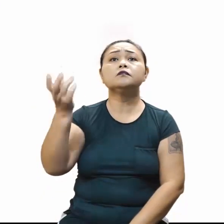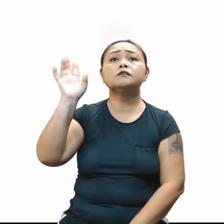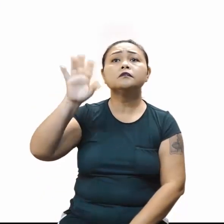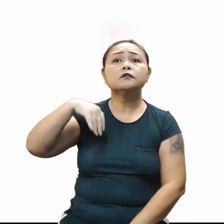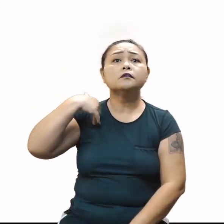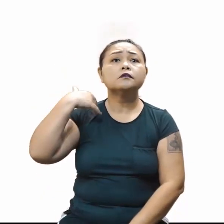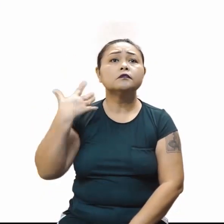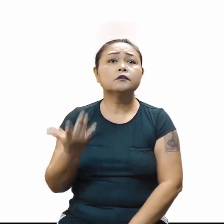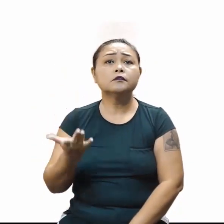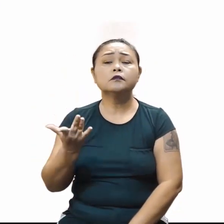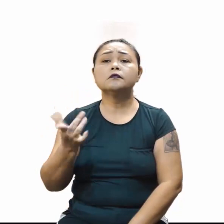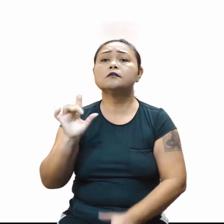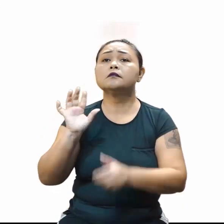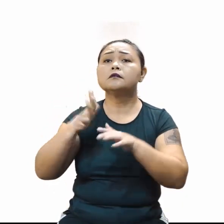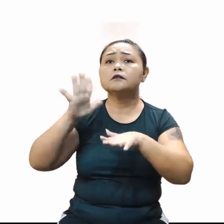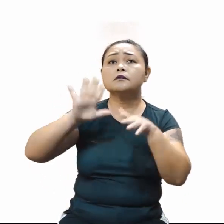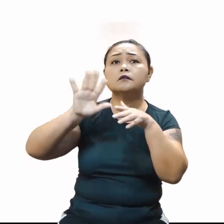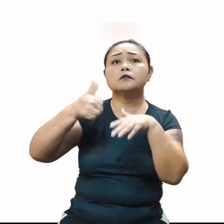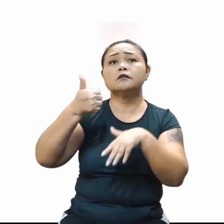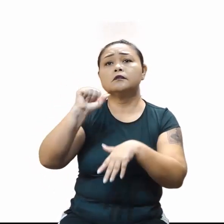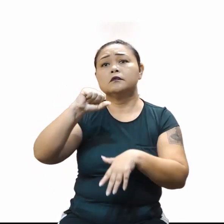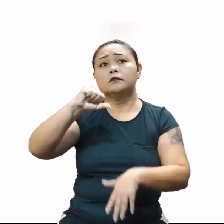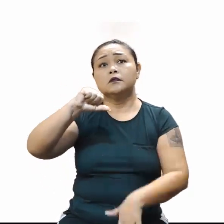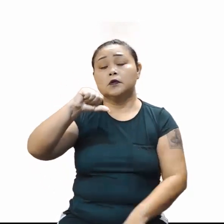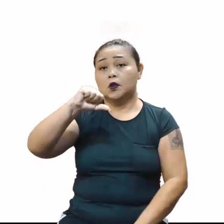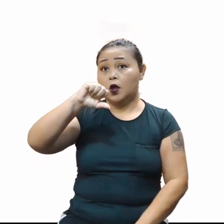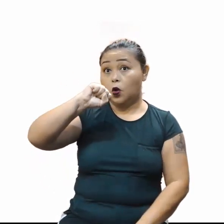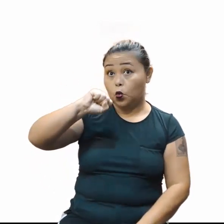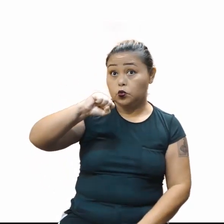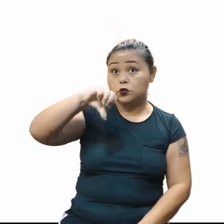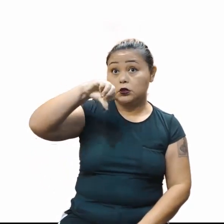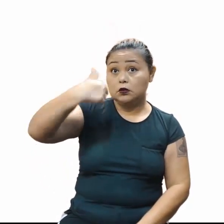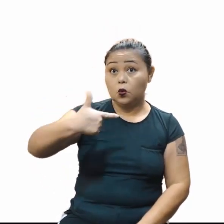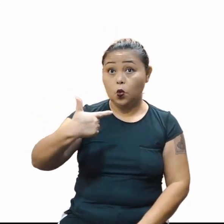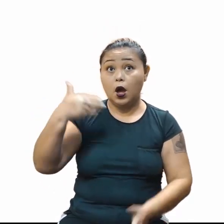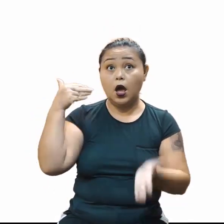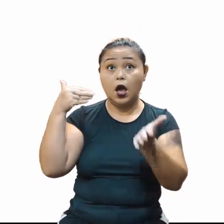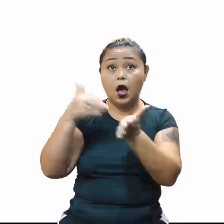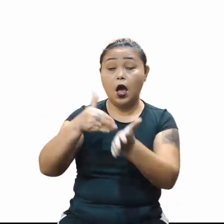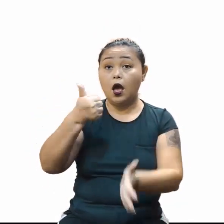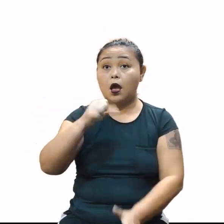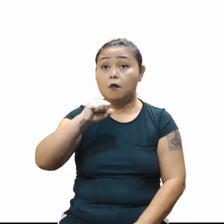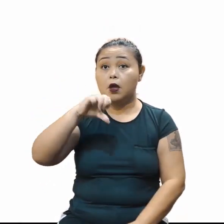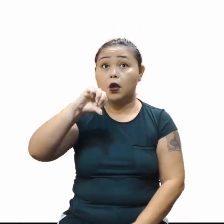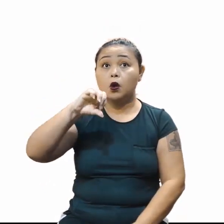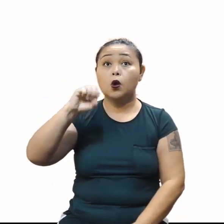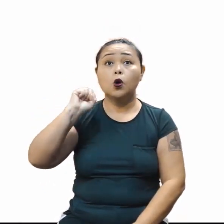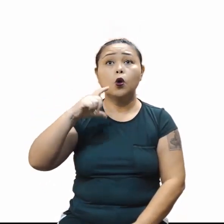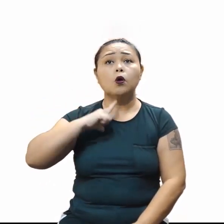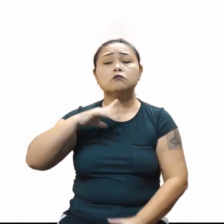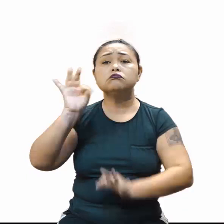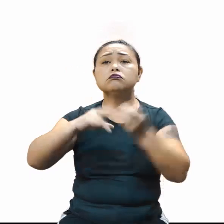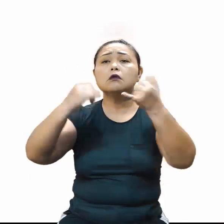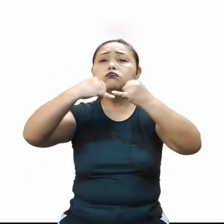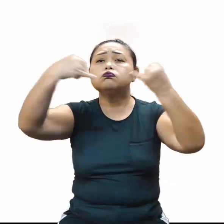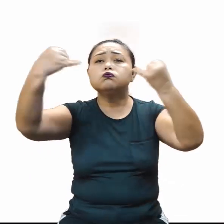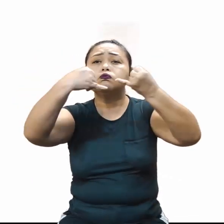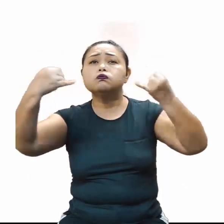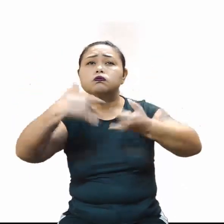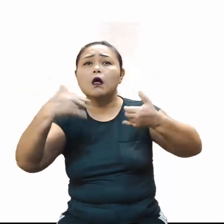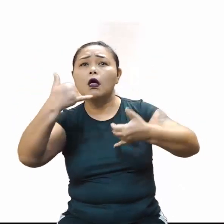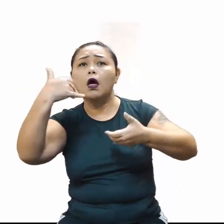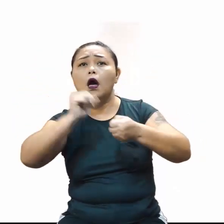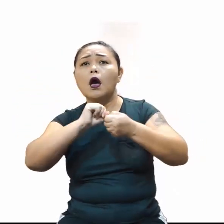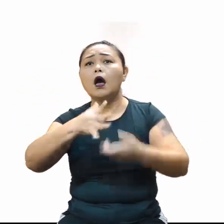então, em 1892 a 1898, ele vai ajudar a construir a linha telegráfica do Mato Grosso a Goiás,